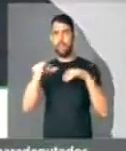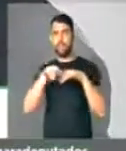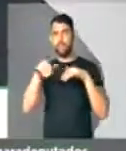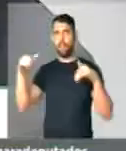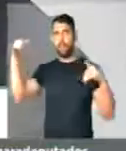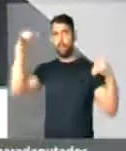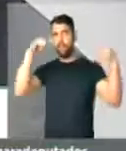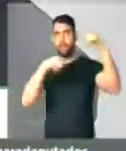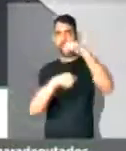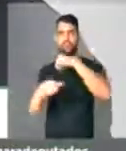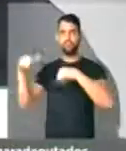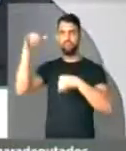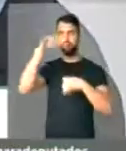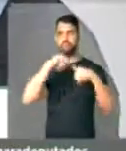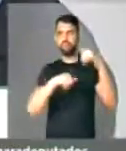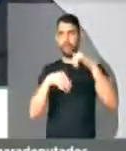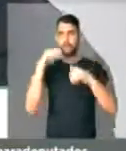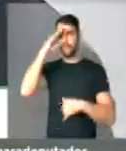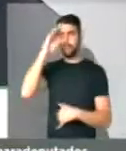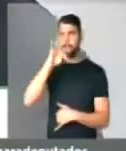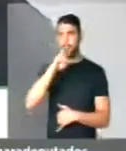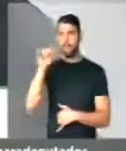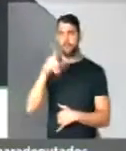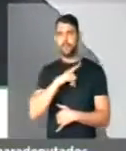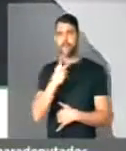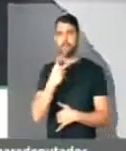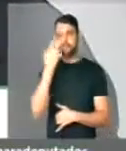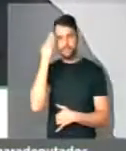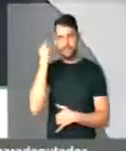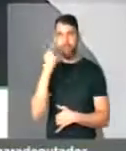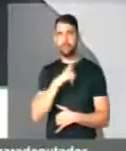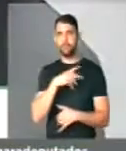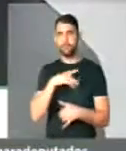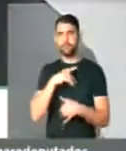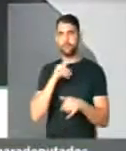total dos aviões da FAB que são, sabe,